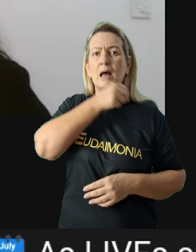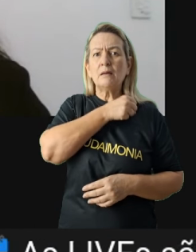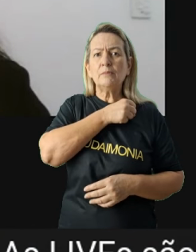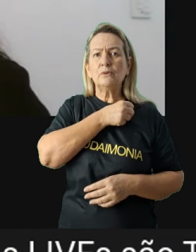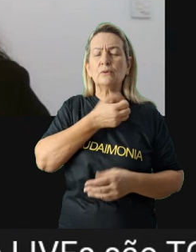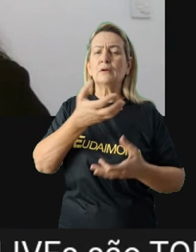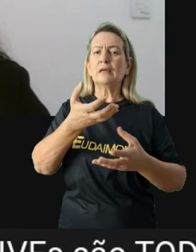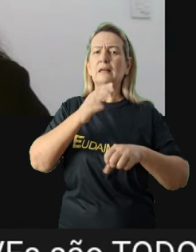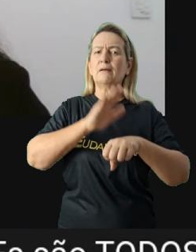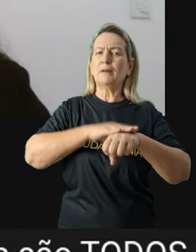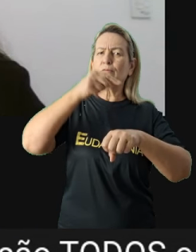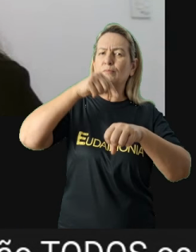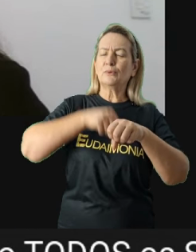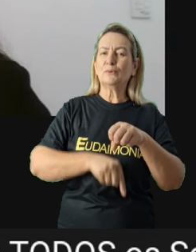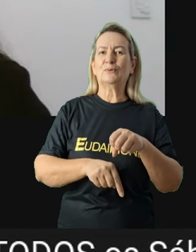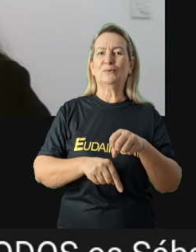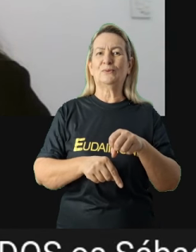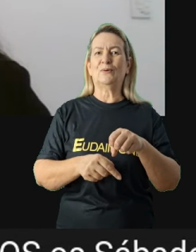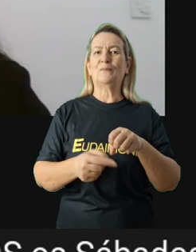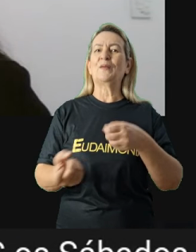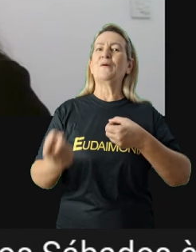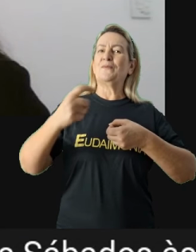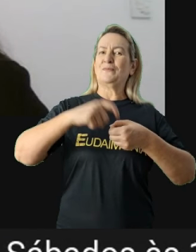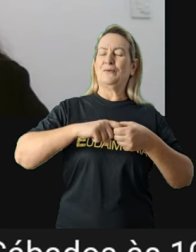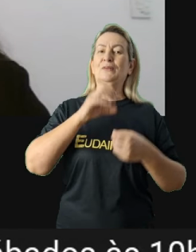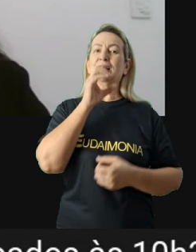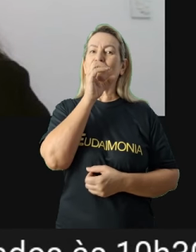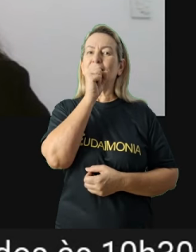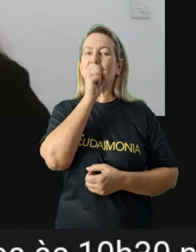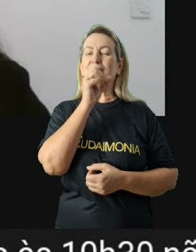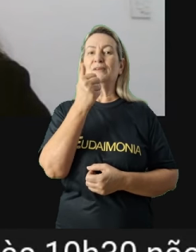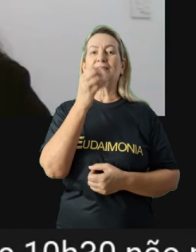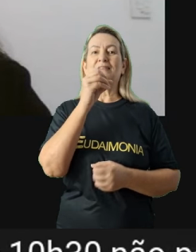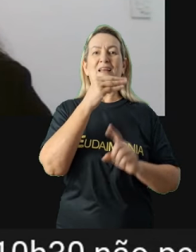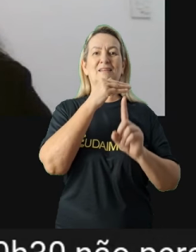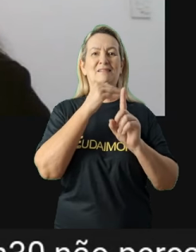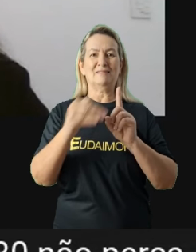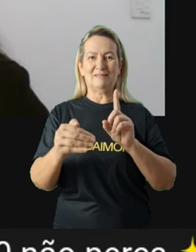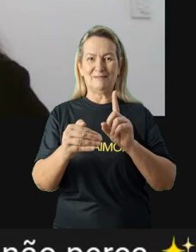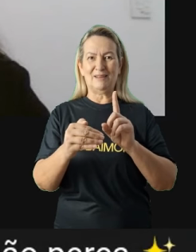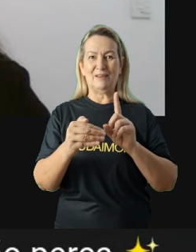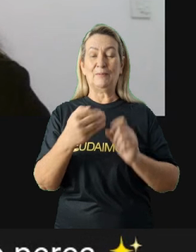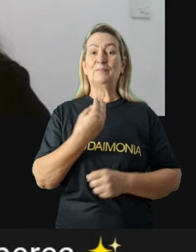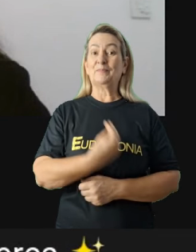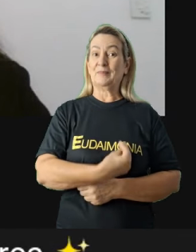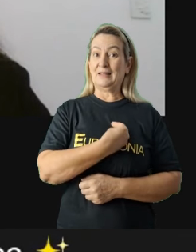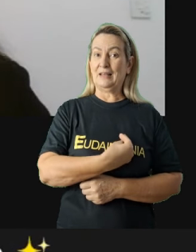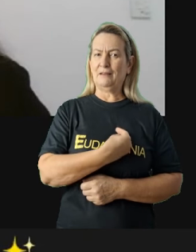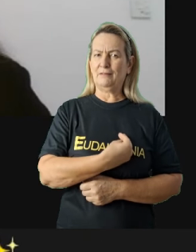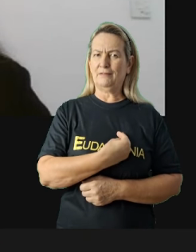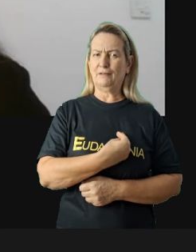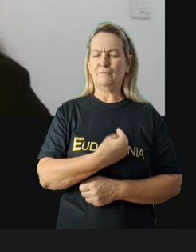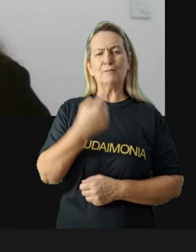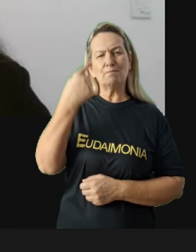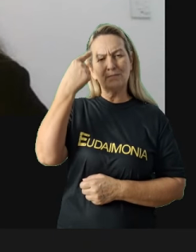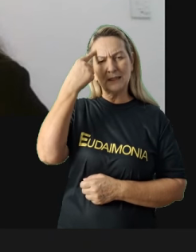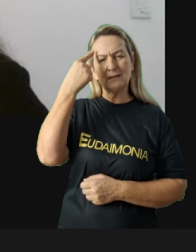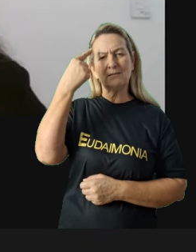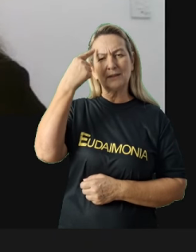tão rápido, né? Poxa, queria mais sobre esse assunto? Volta para cá, todo sábado, 10h30, a gente está